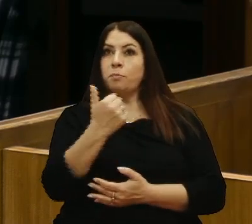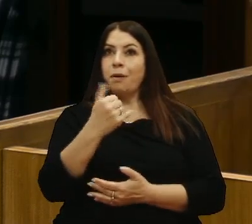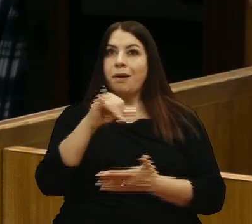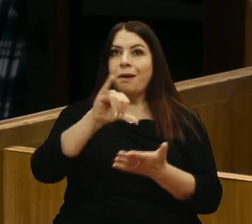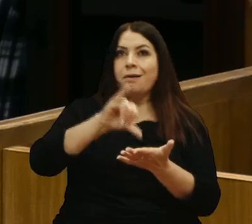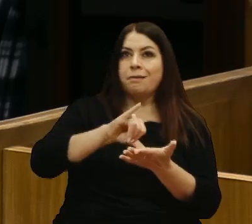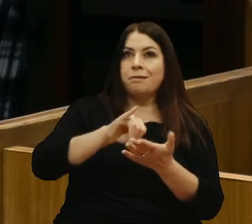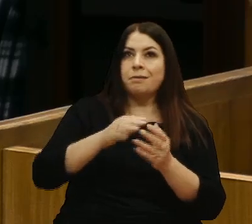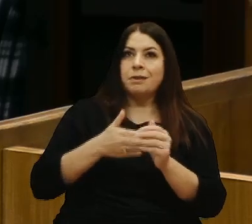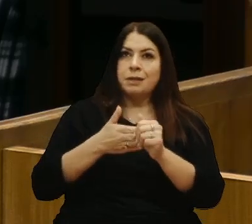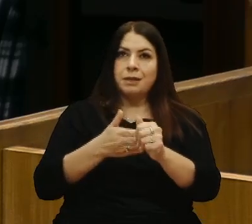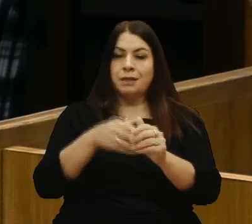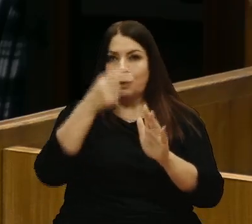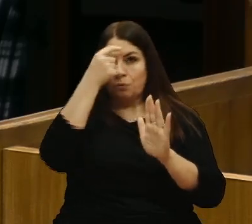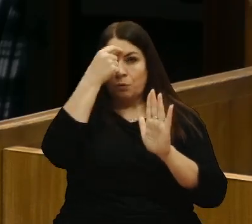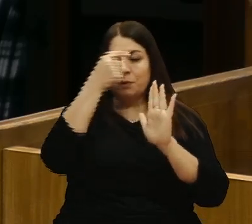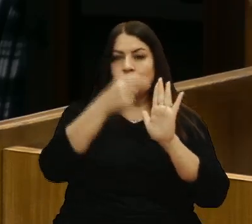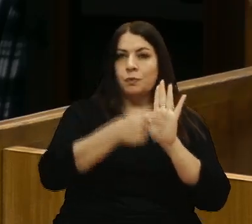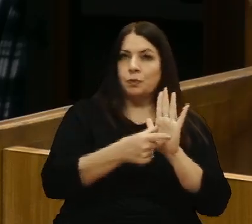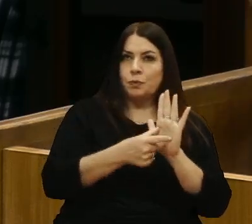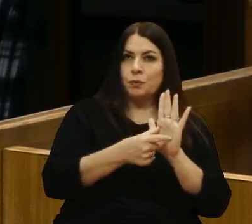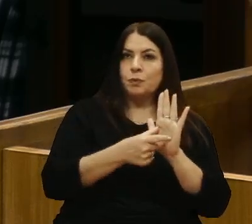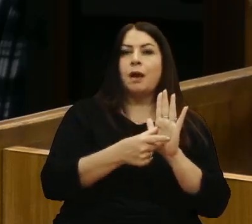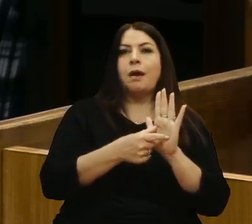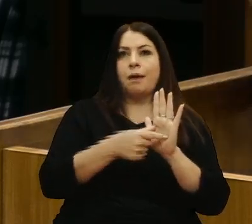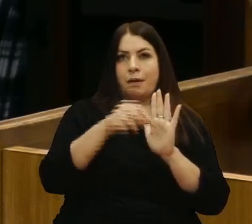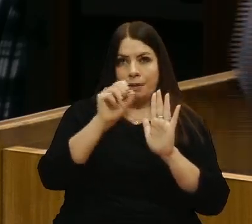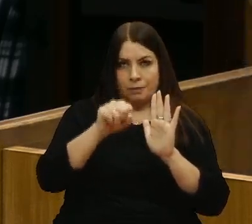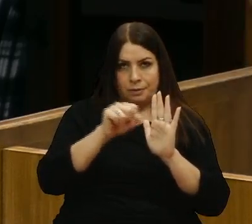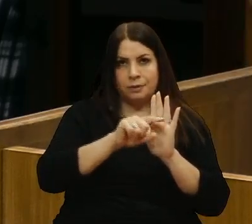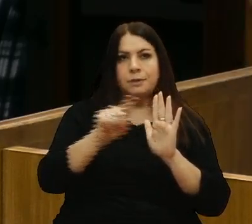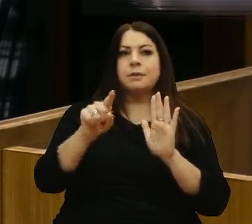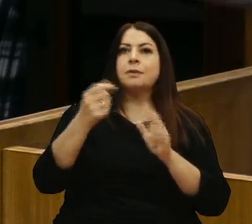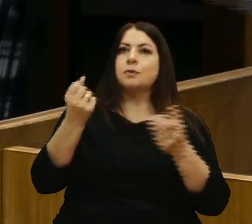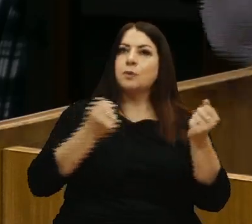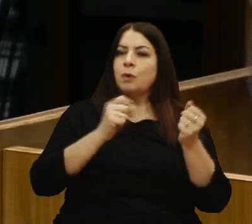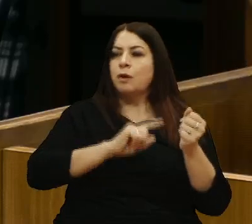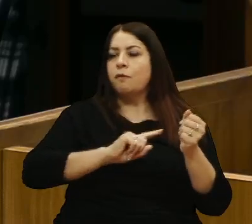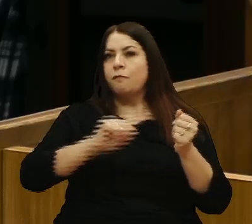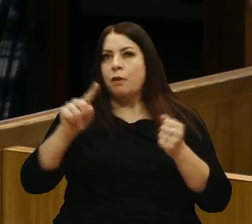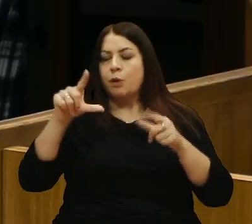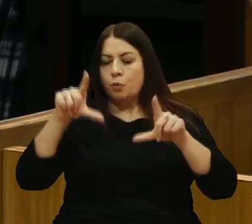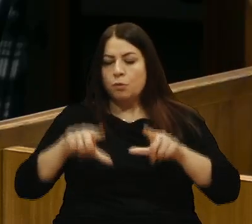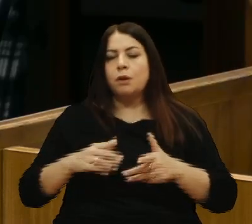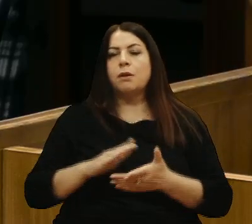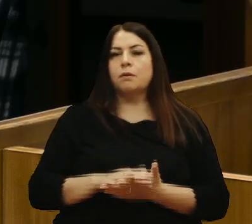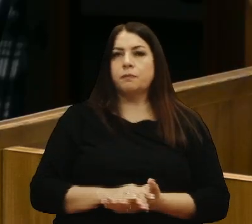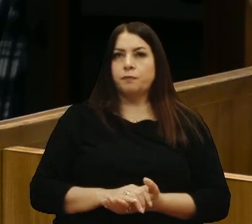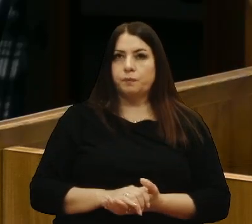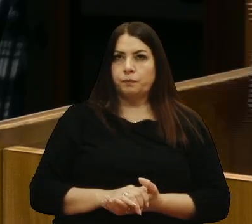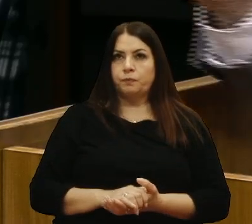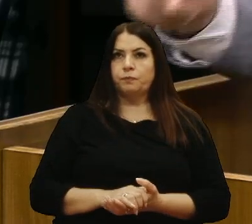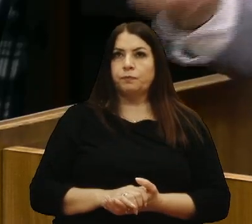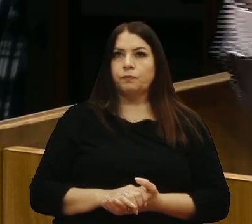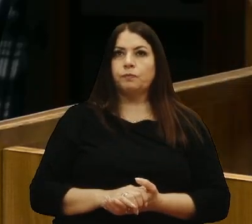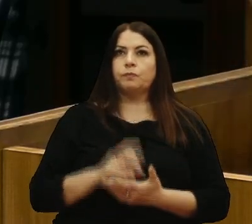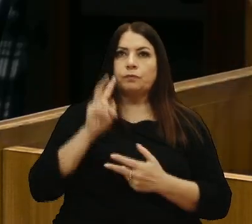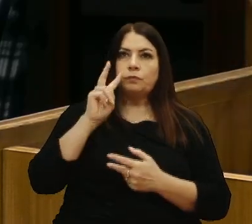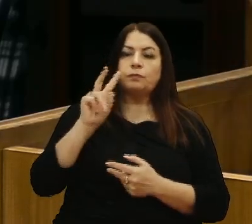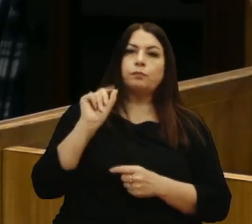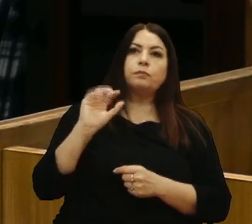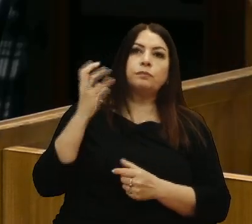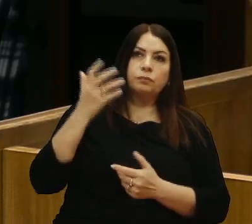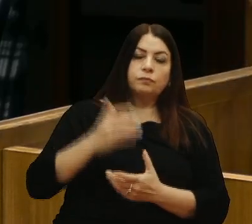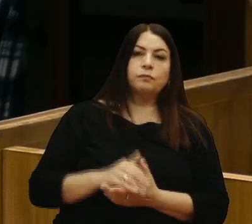central, guiado por inteligência artificial, aí sim, essa viatura vai no local verificar a